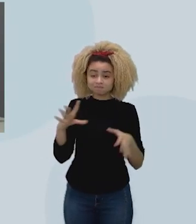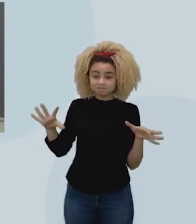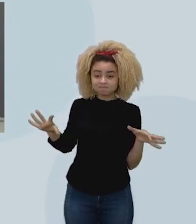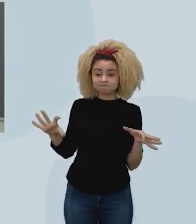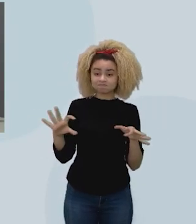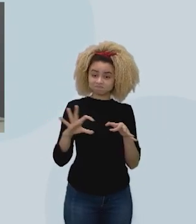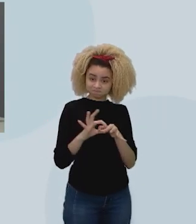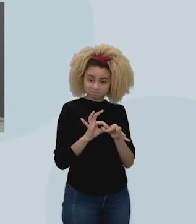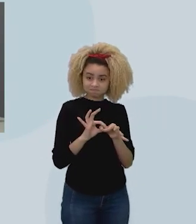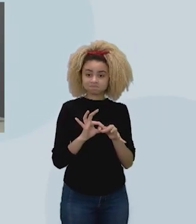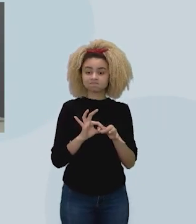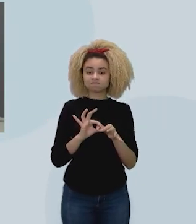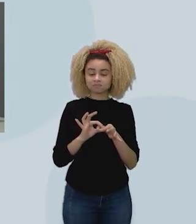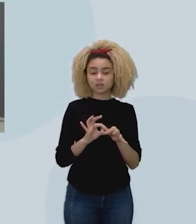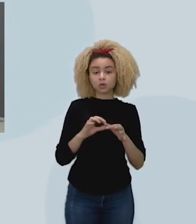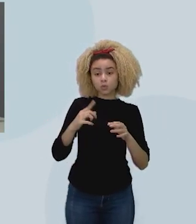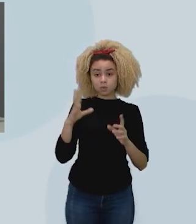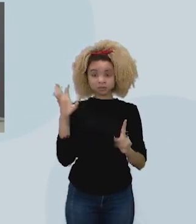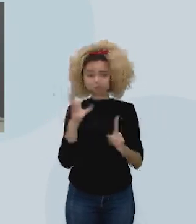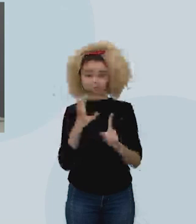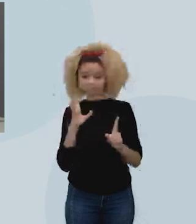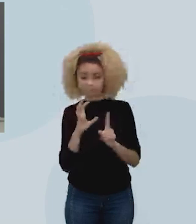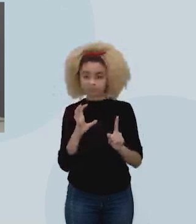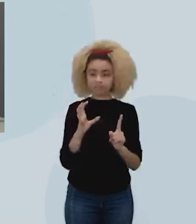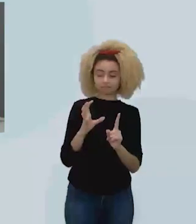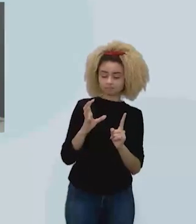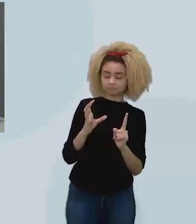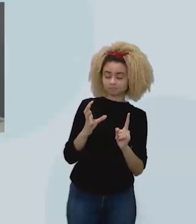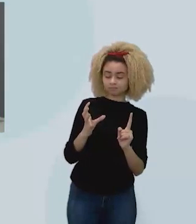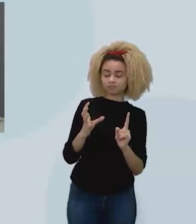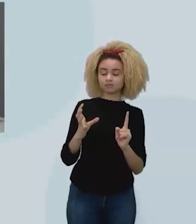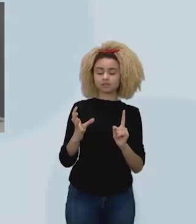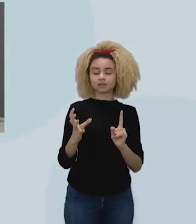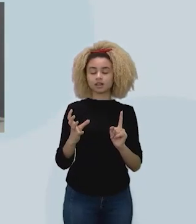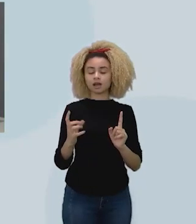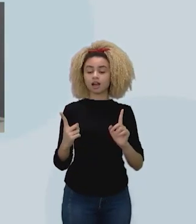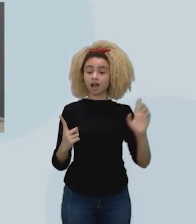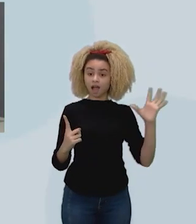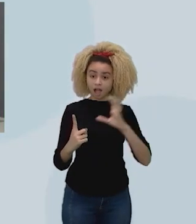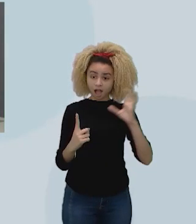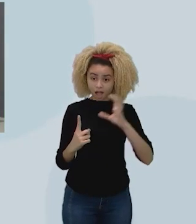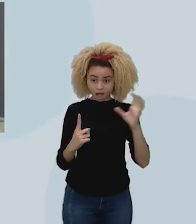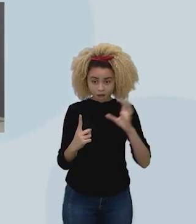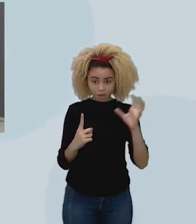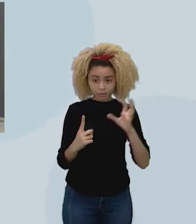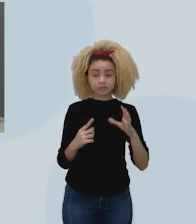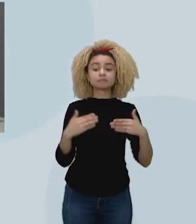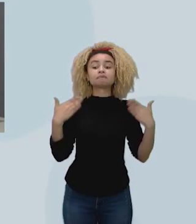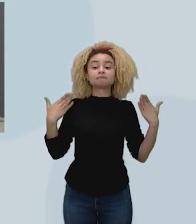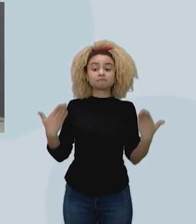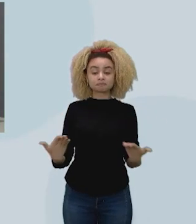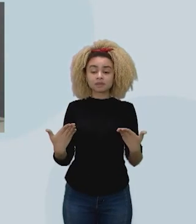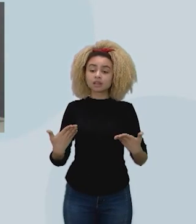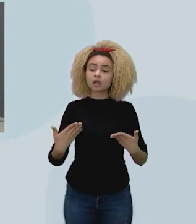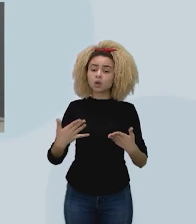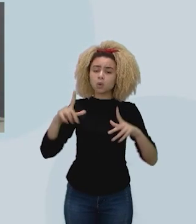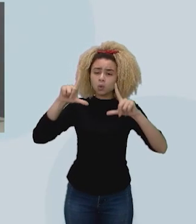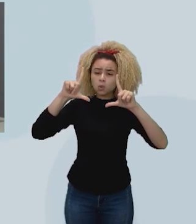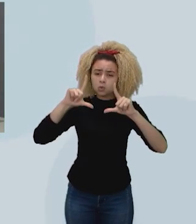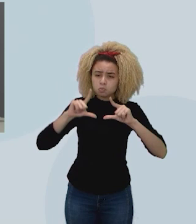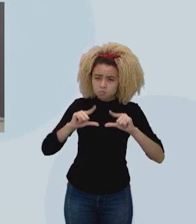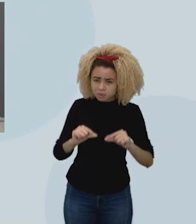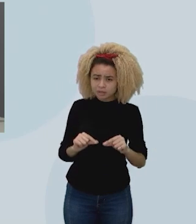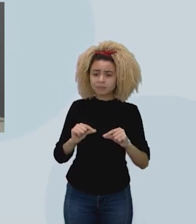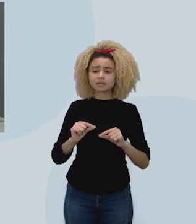se entrelaçando. Uma acaba influenciando a outra, tá? Então, gente, o minimalismo ele surge com uma força muito grande, não só nas artes visuais,